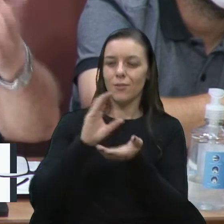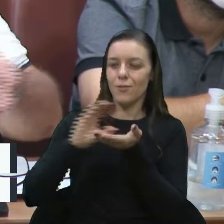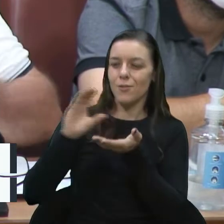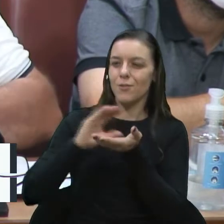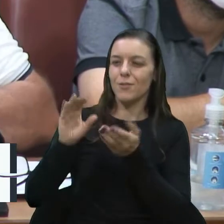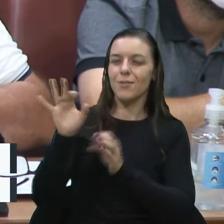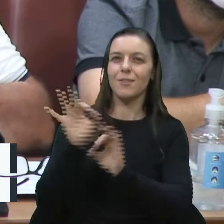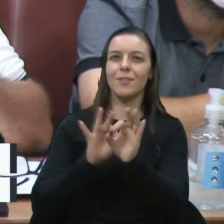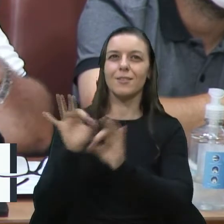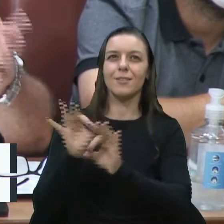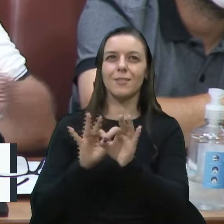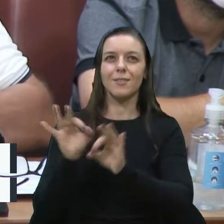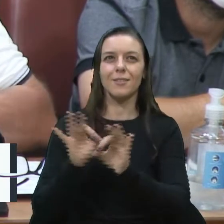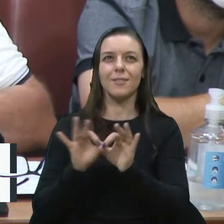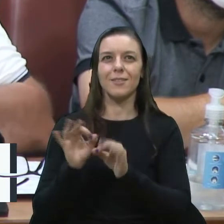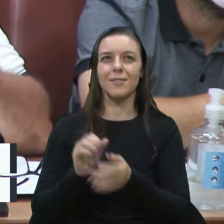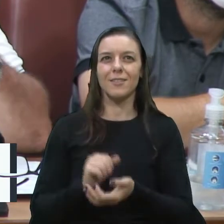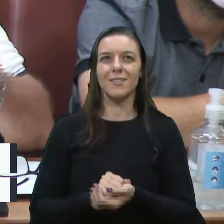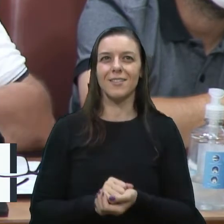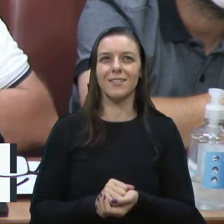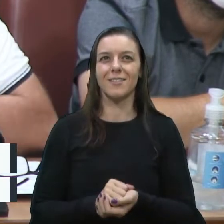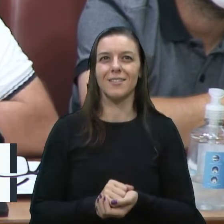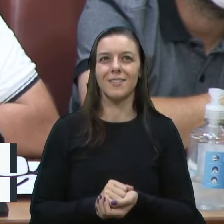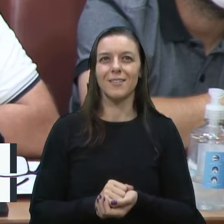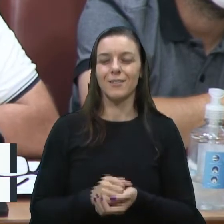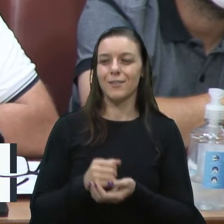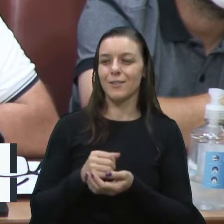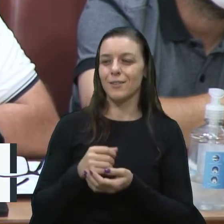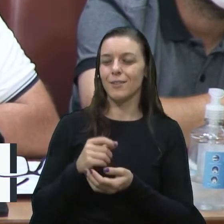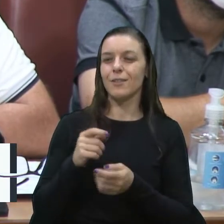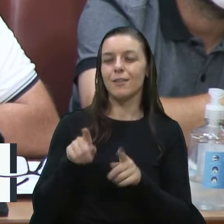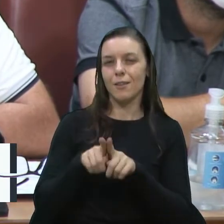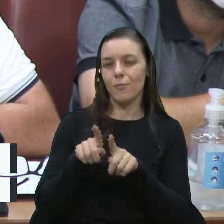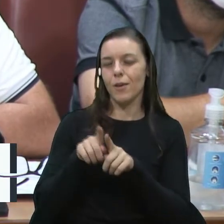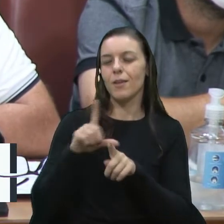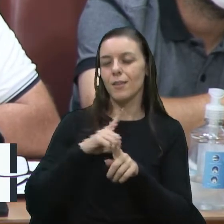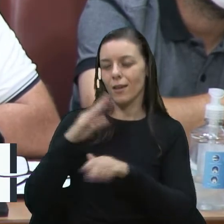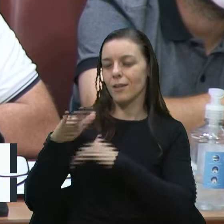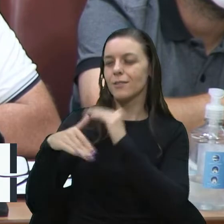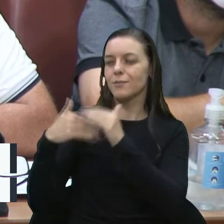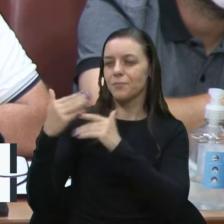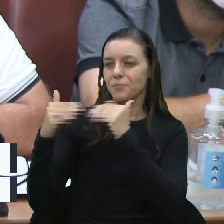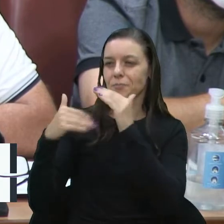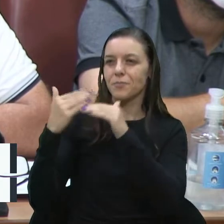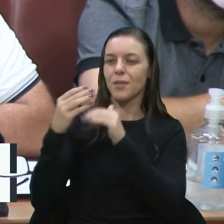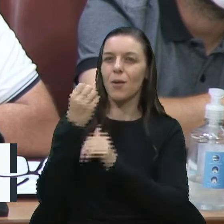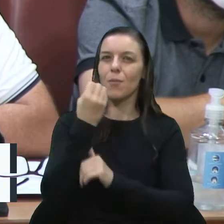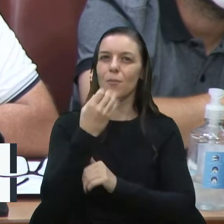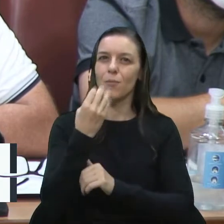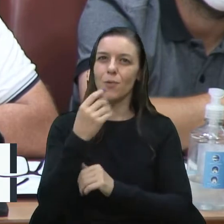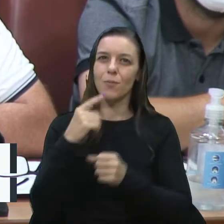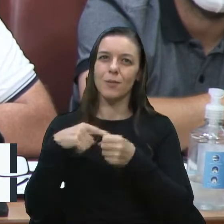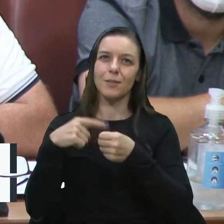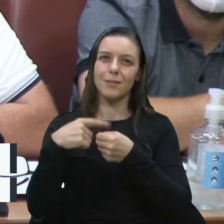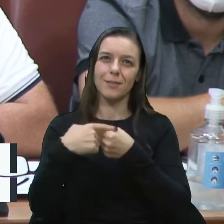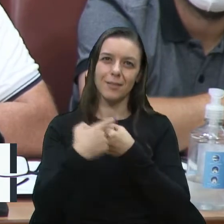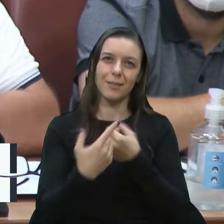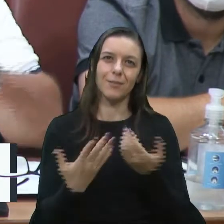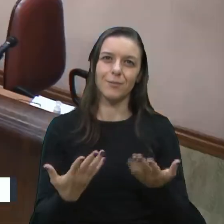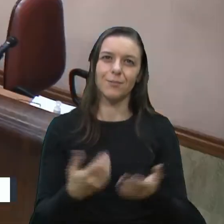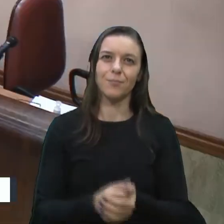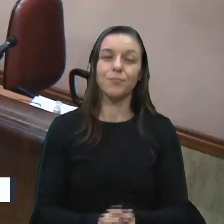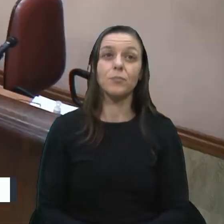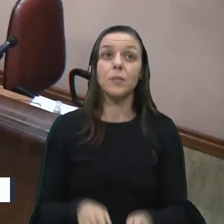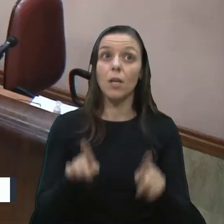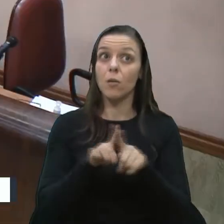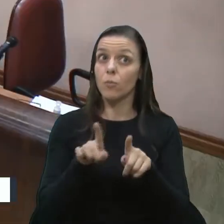com investimento, com empréstimo. Então, tem projeções boas para a nossa cidade, nessa área. Então, uma declaração